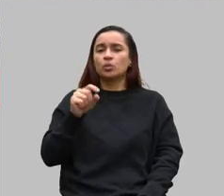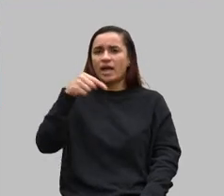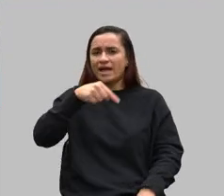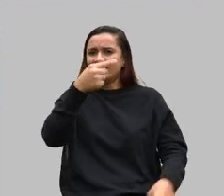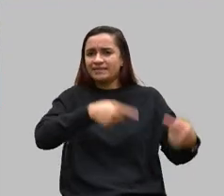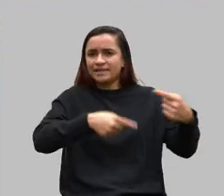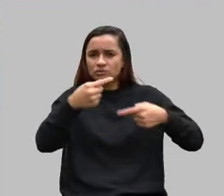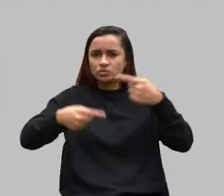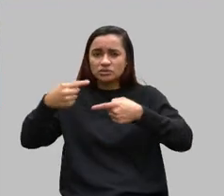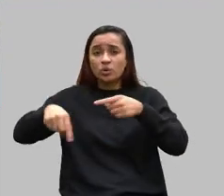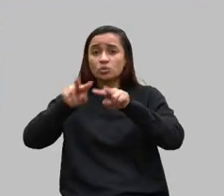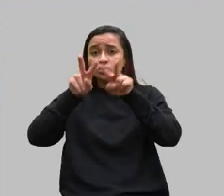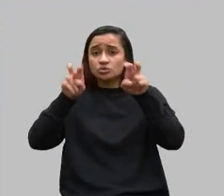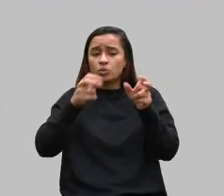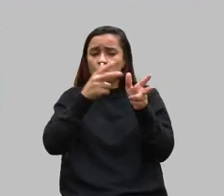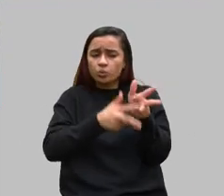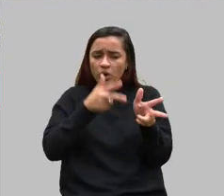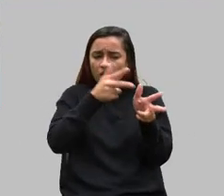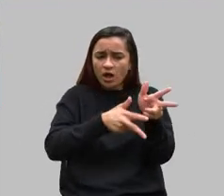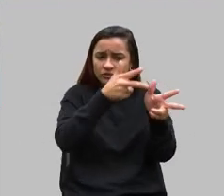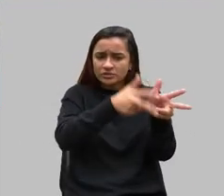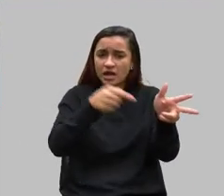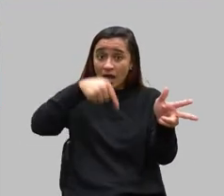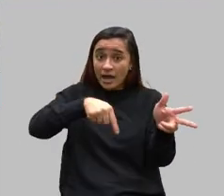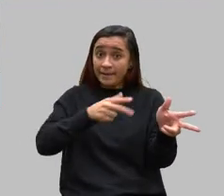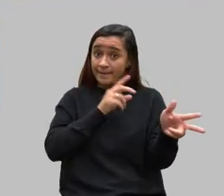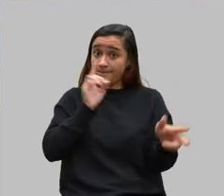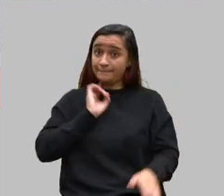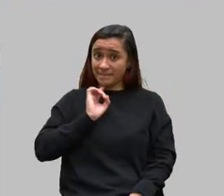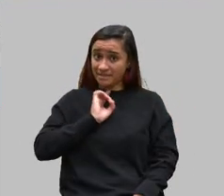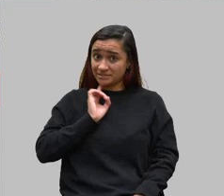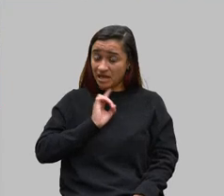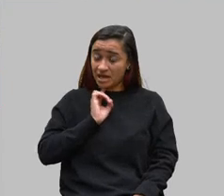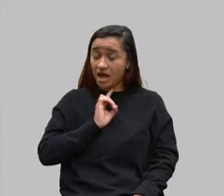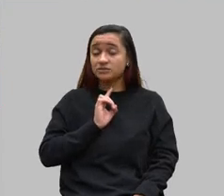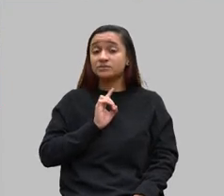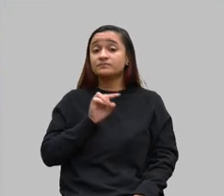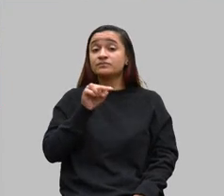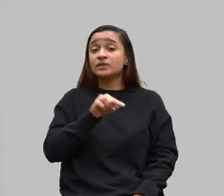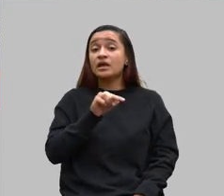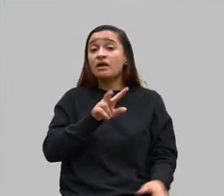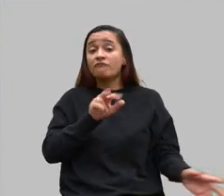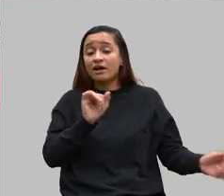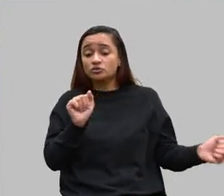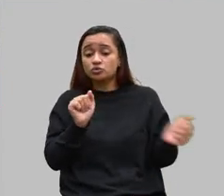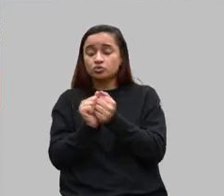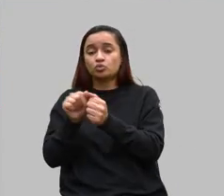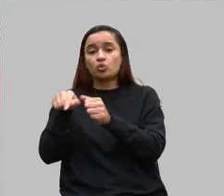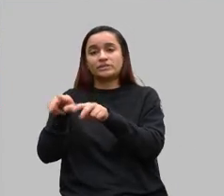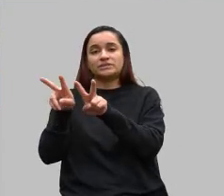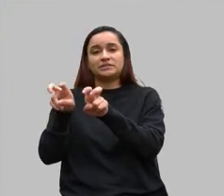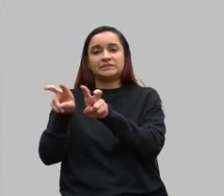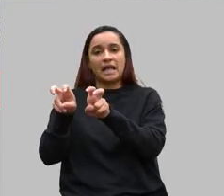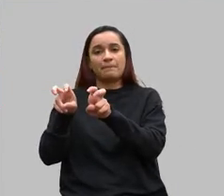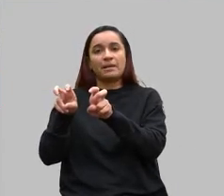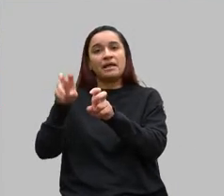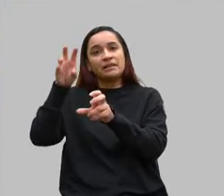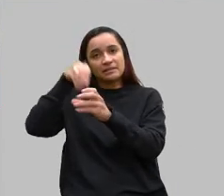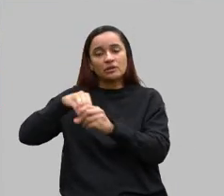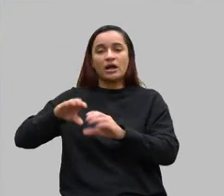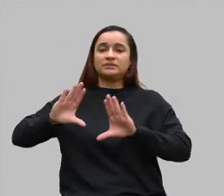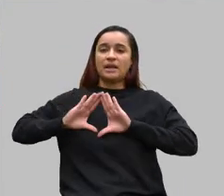ferrovias de Minas Gerais da malha Ferroviária em Minas Gerais ela estará ao lado desse tema para a assembleia e paraa